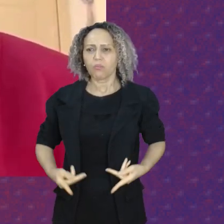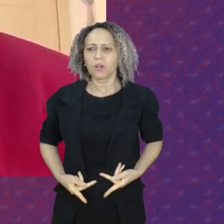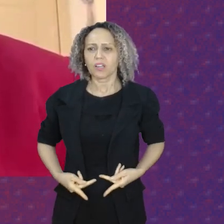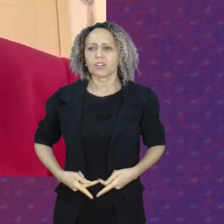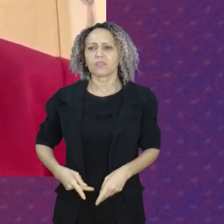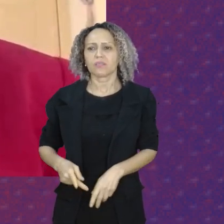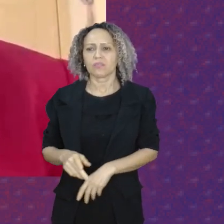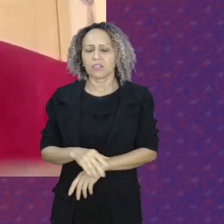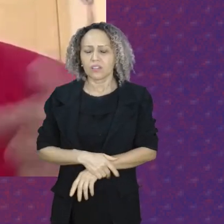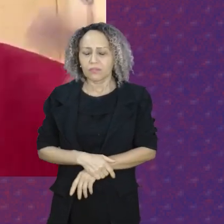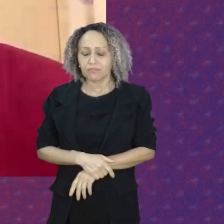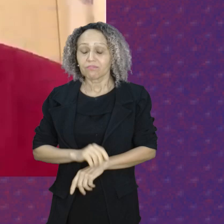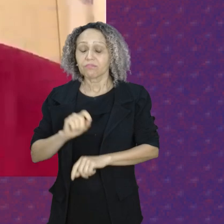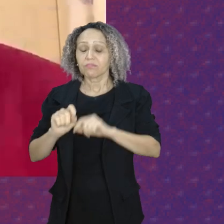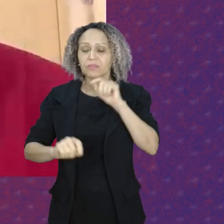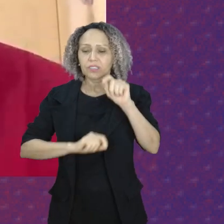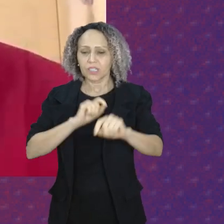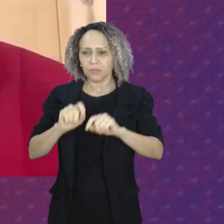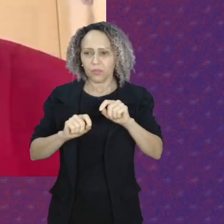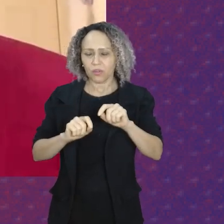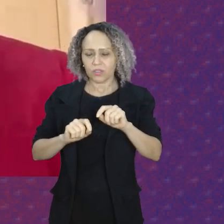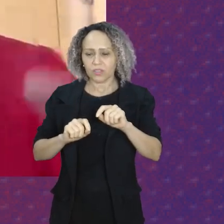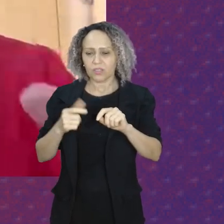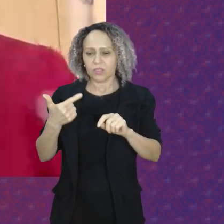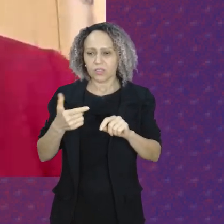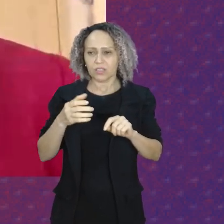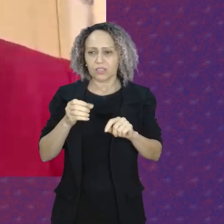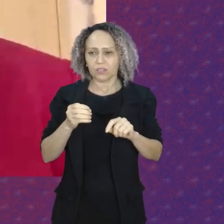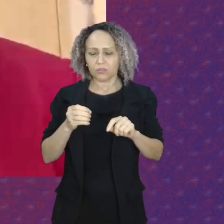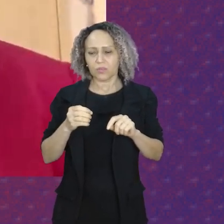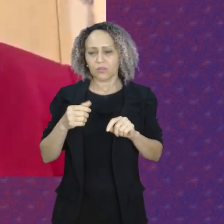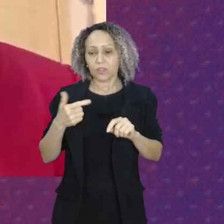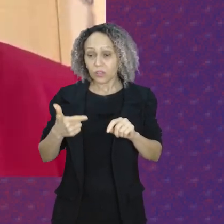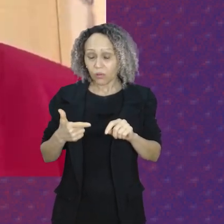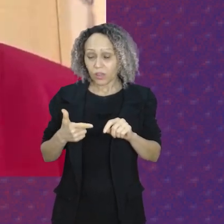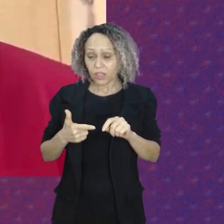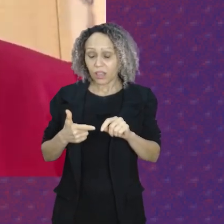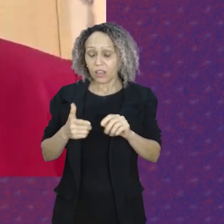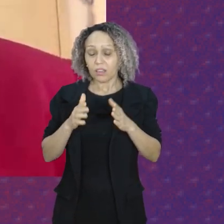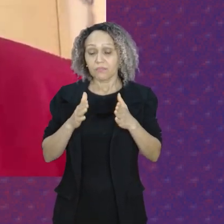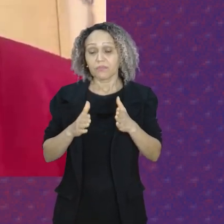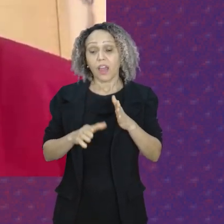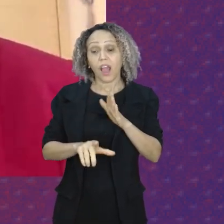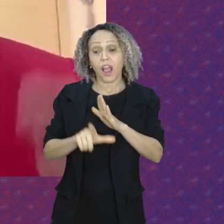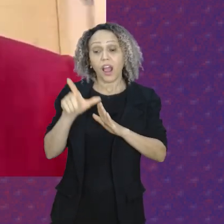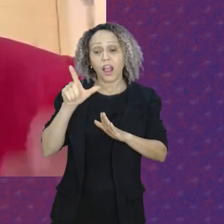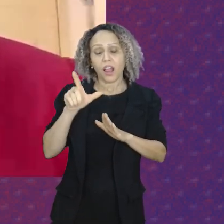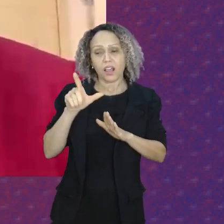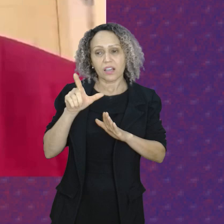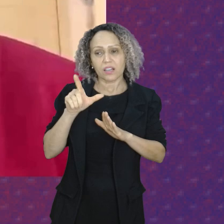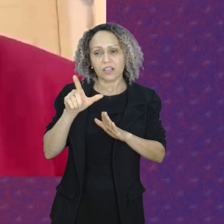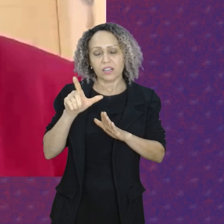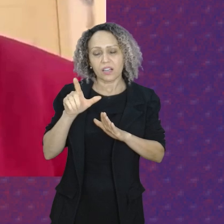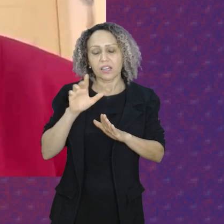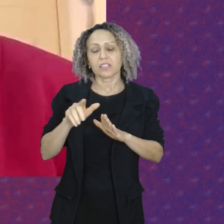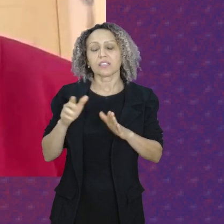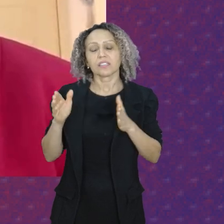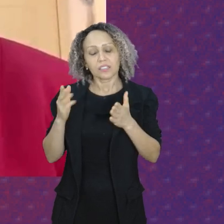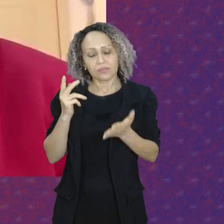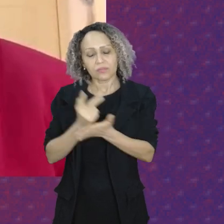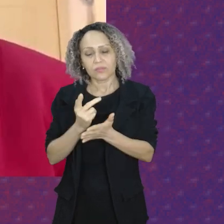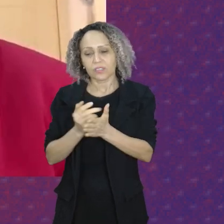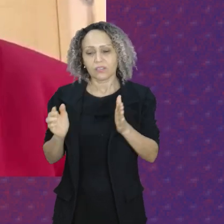PNDH-1, né, que depois, em 2002, ainda antes, né, do término do governo Fernando Henrique, foi atualizado, né,